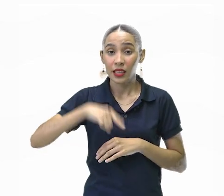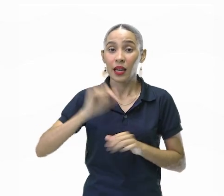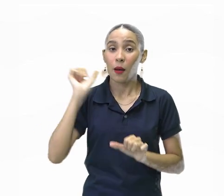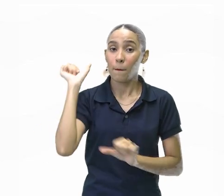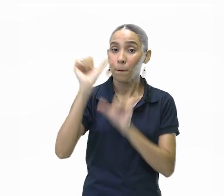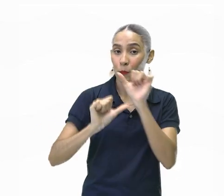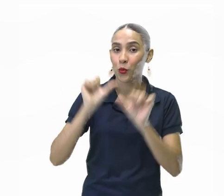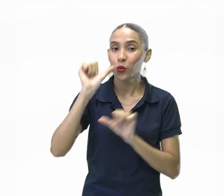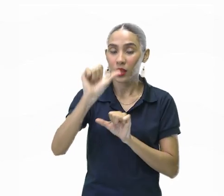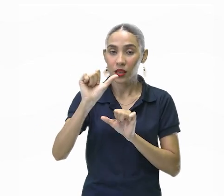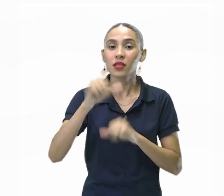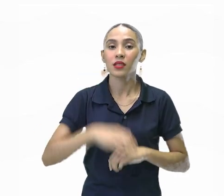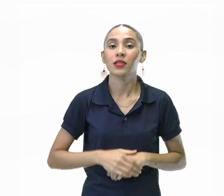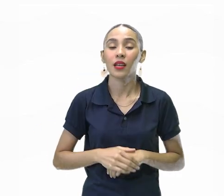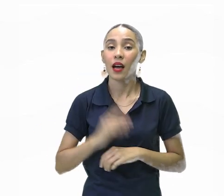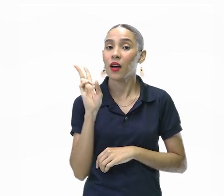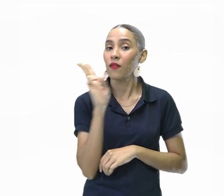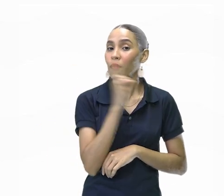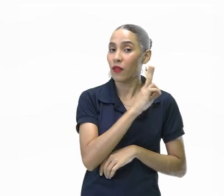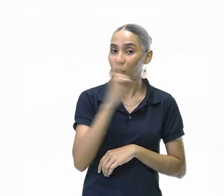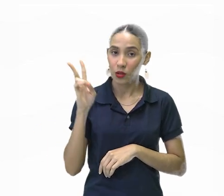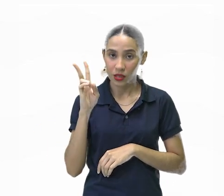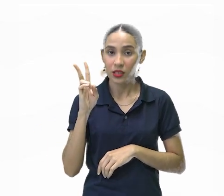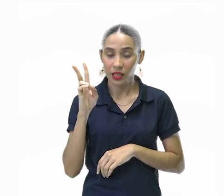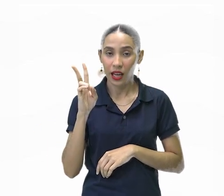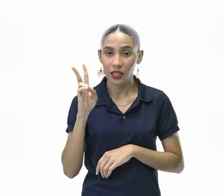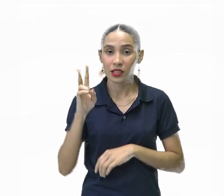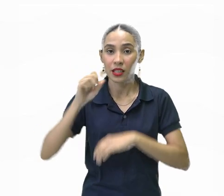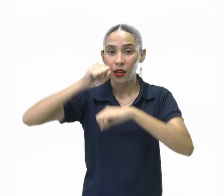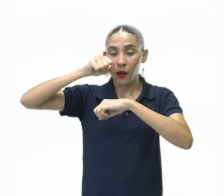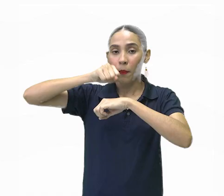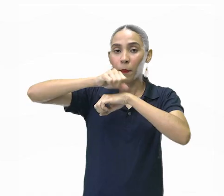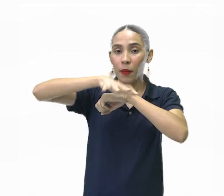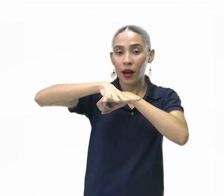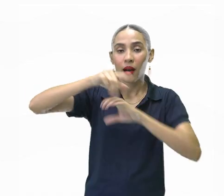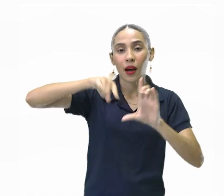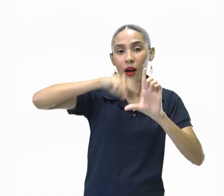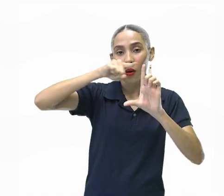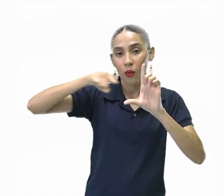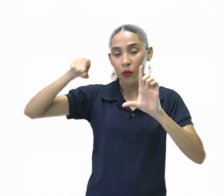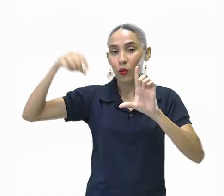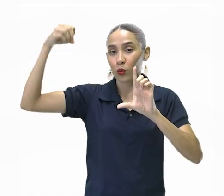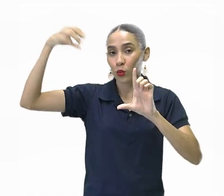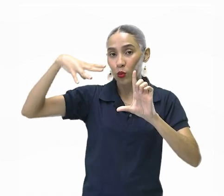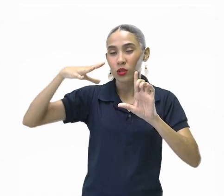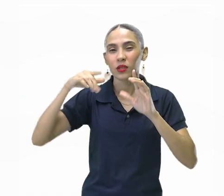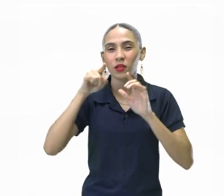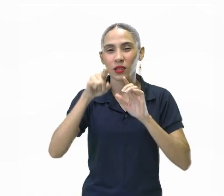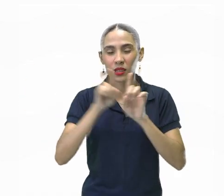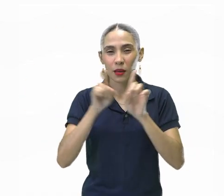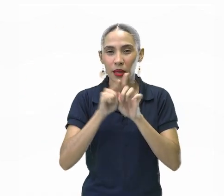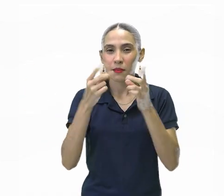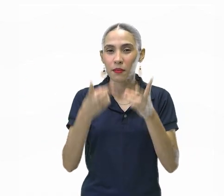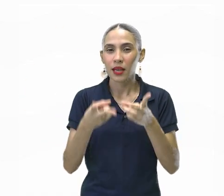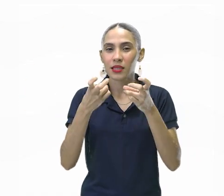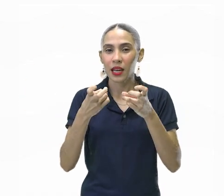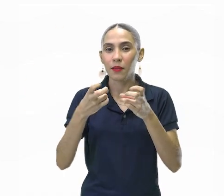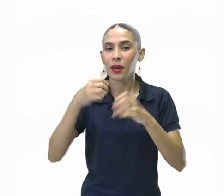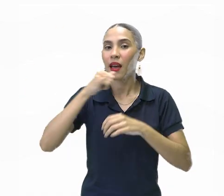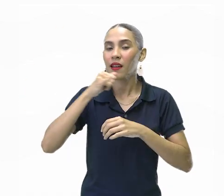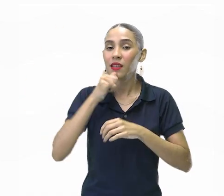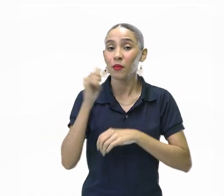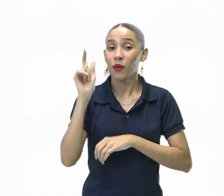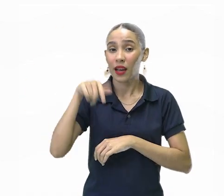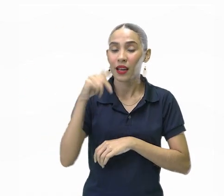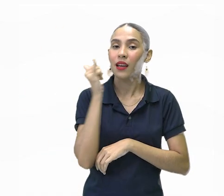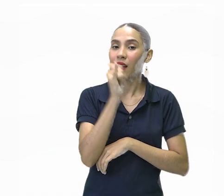que consiste nessa mudança de quem? De velocidade de propagação da onda. Você percebe que essa onda é o